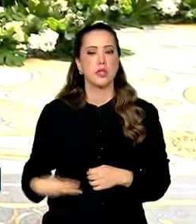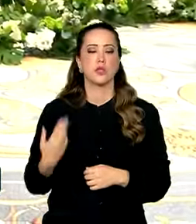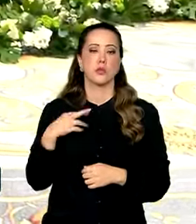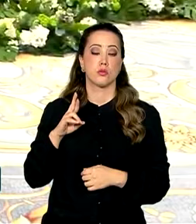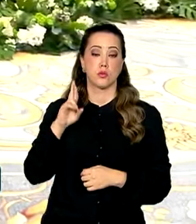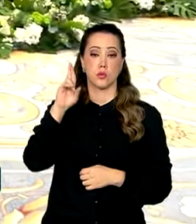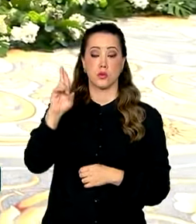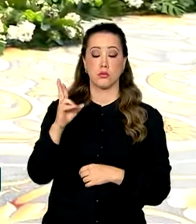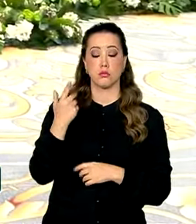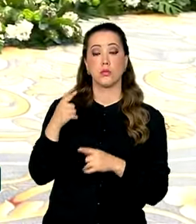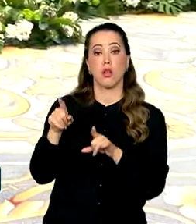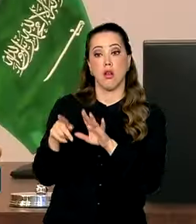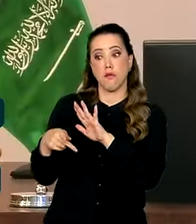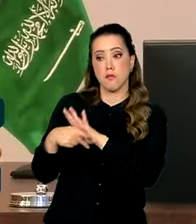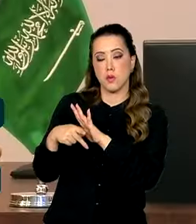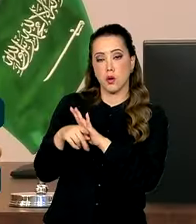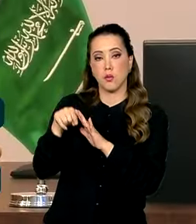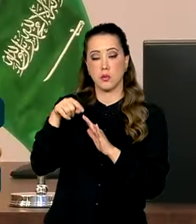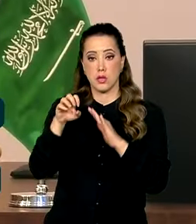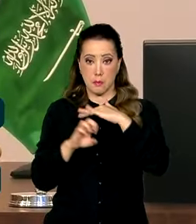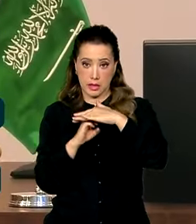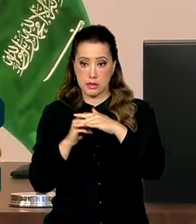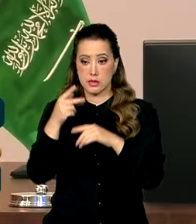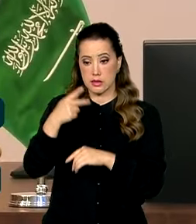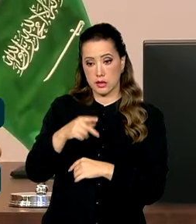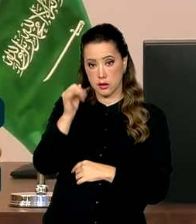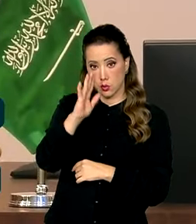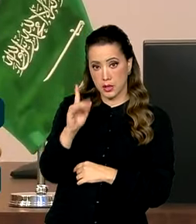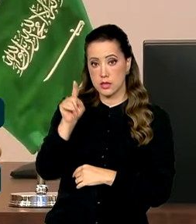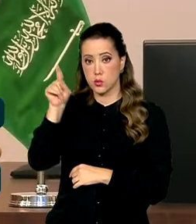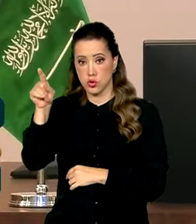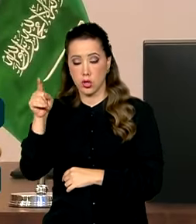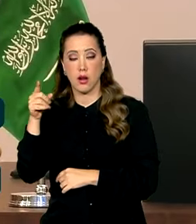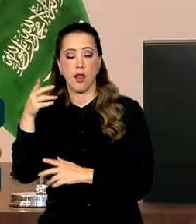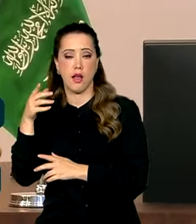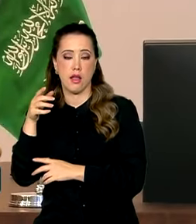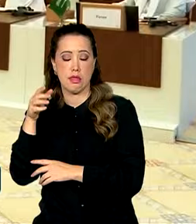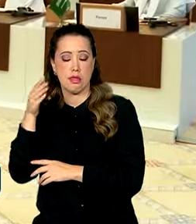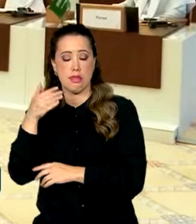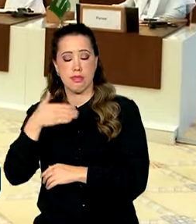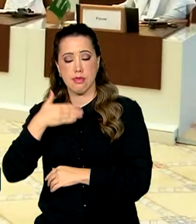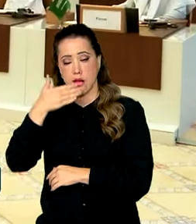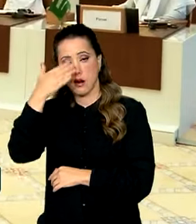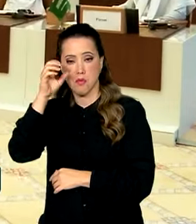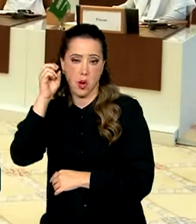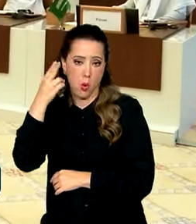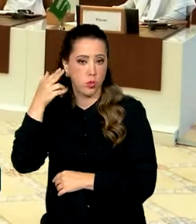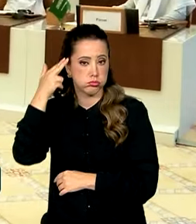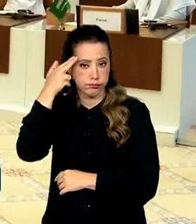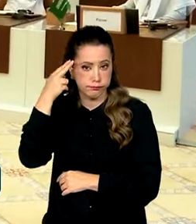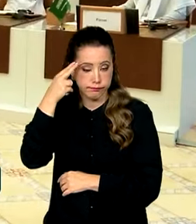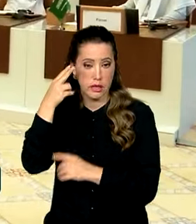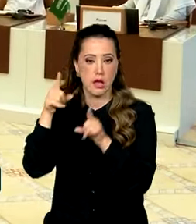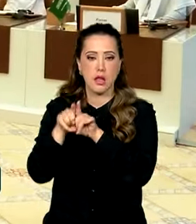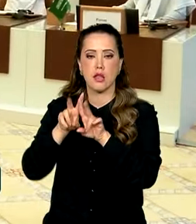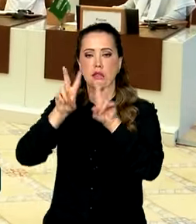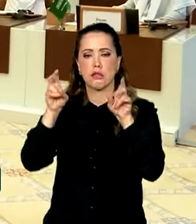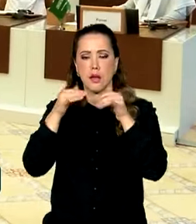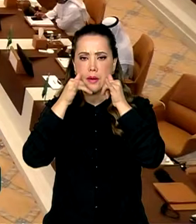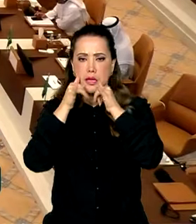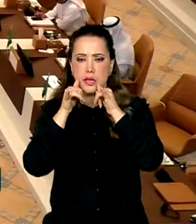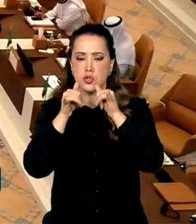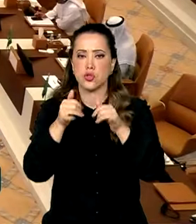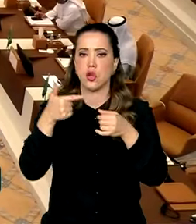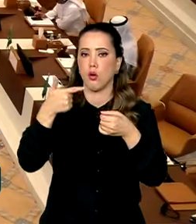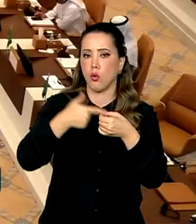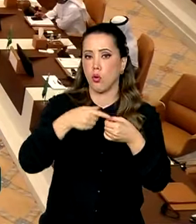empresários brasileiros e sauditas para discutir oportunidades de investimentos e negócios em áreas como energia,